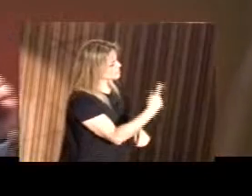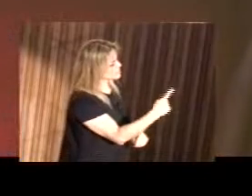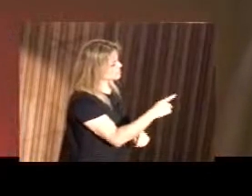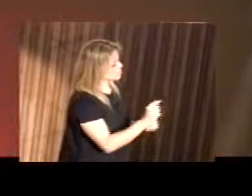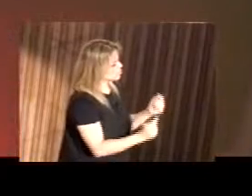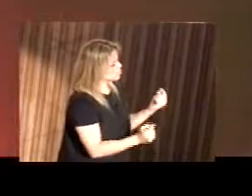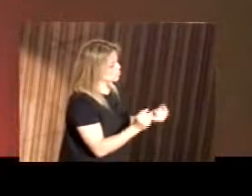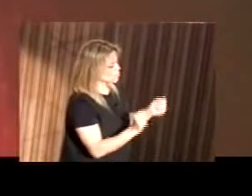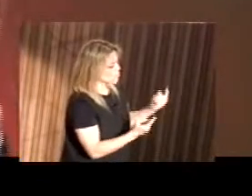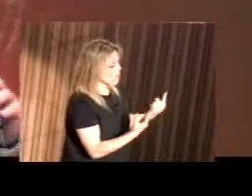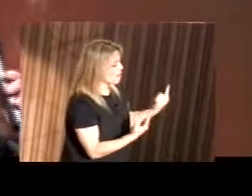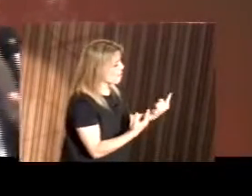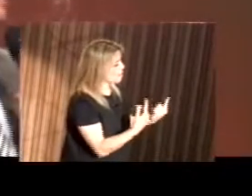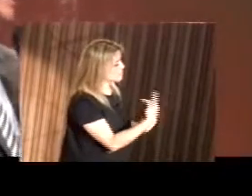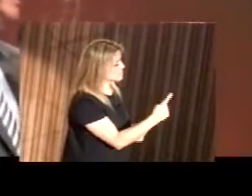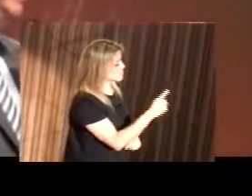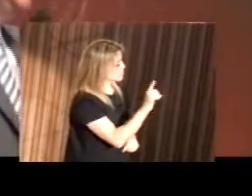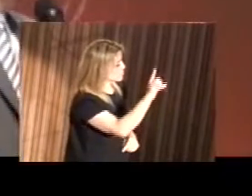Elohim.